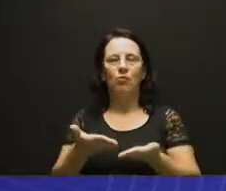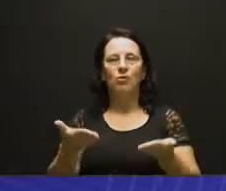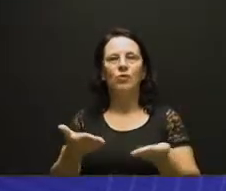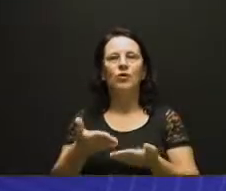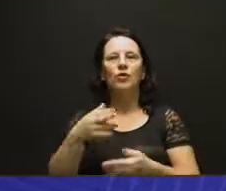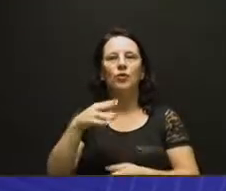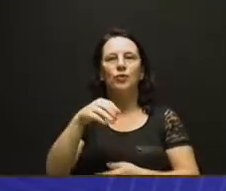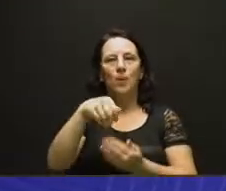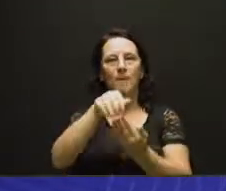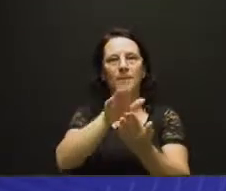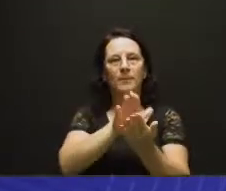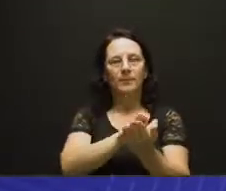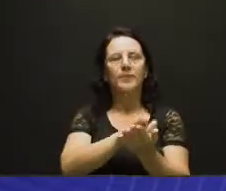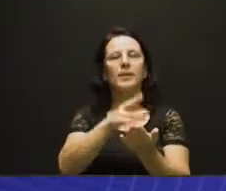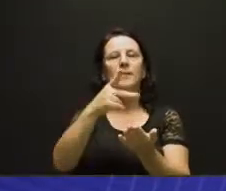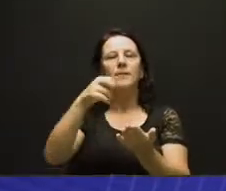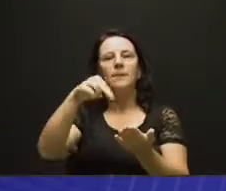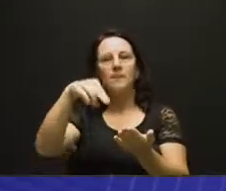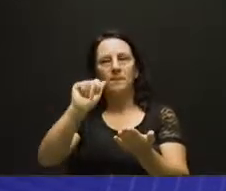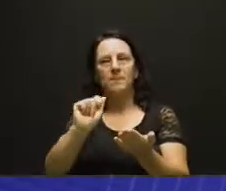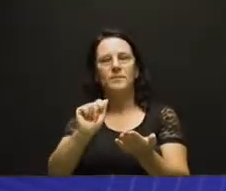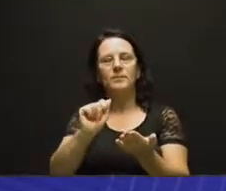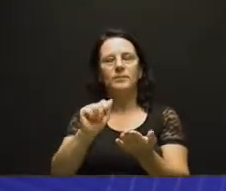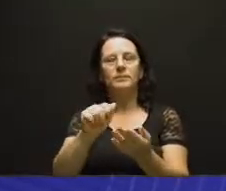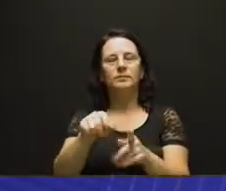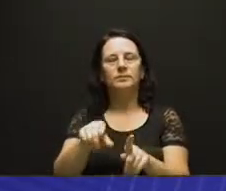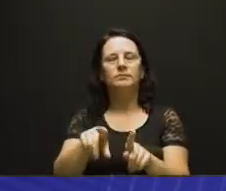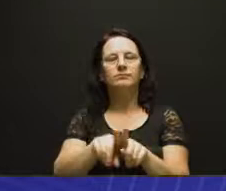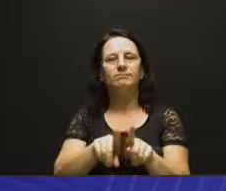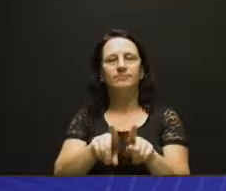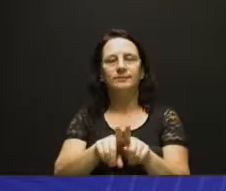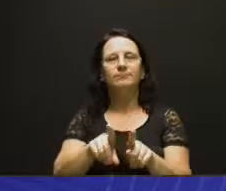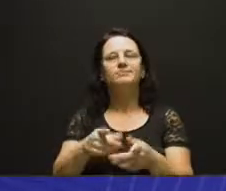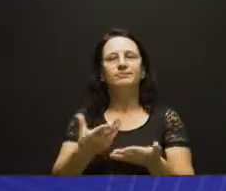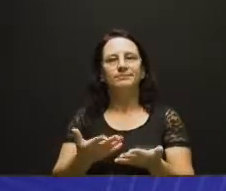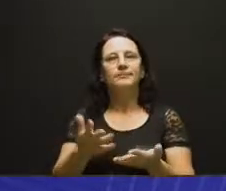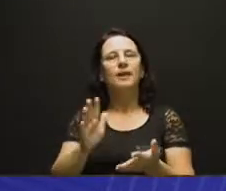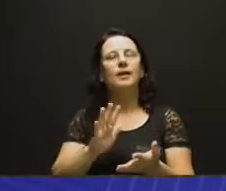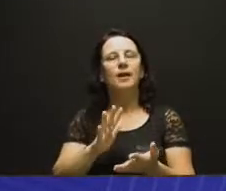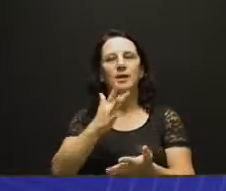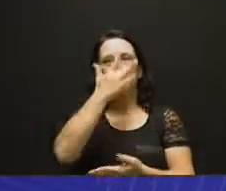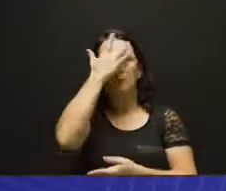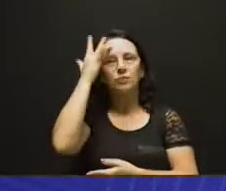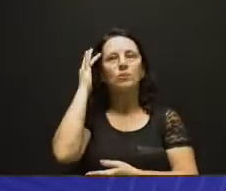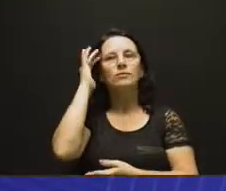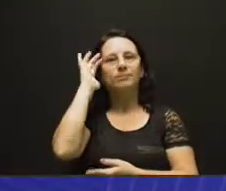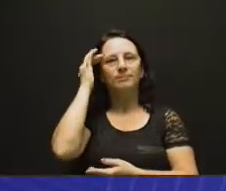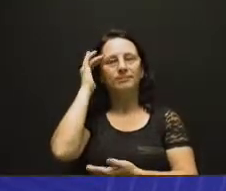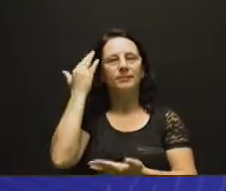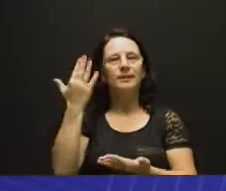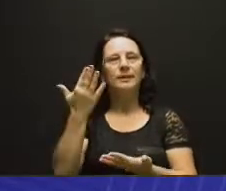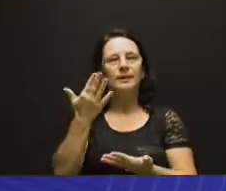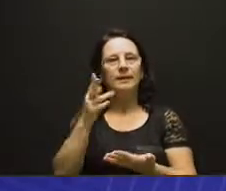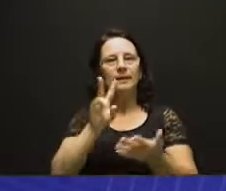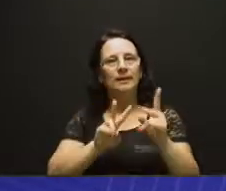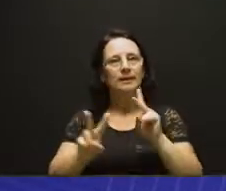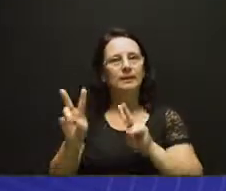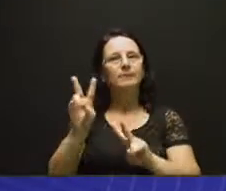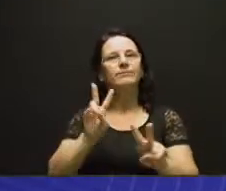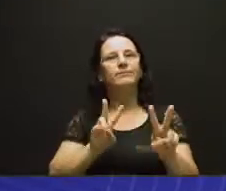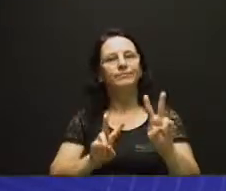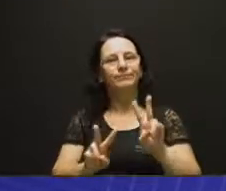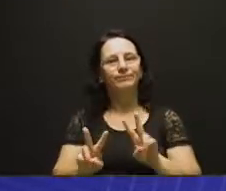eles estão bem é eu acho que estão bem visíveis né acho que só só quem está querendo